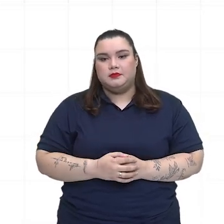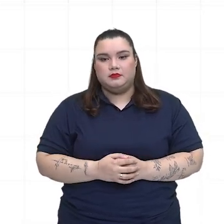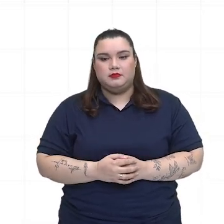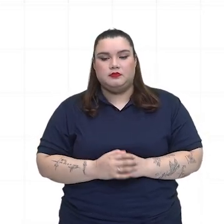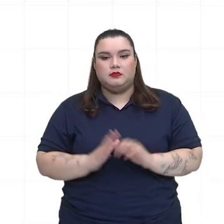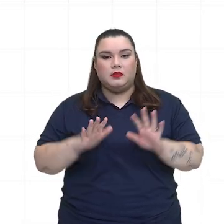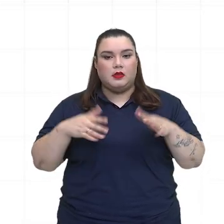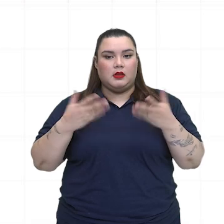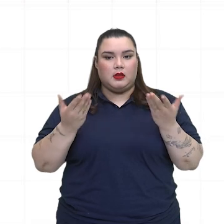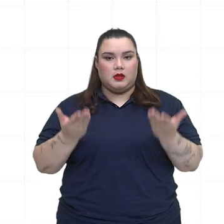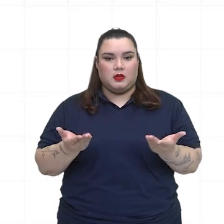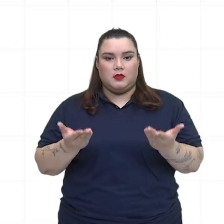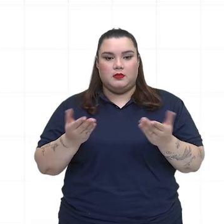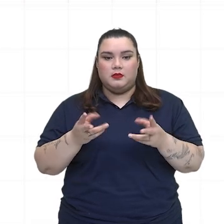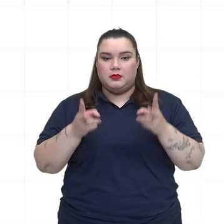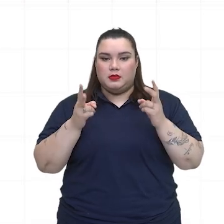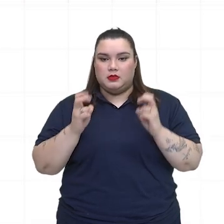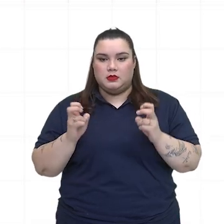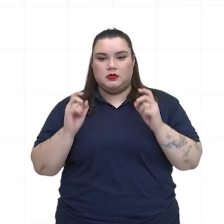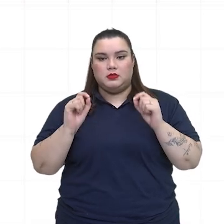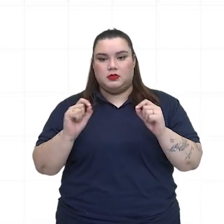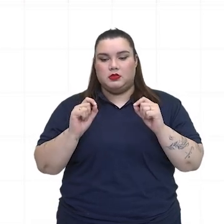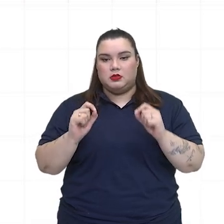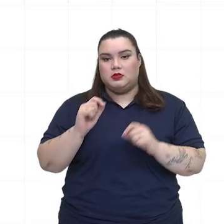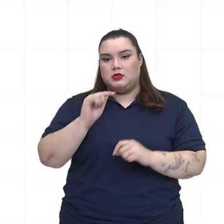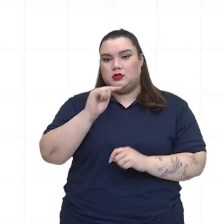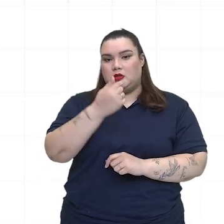encerrada. Ou seja, temos que